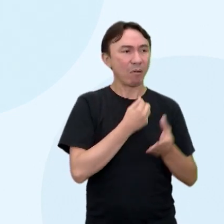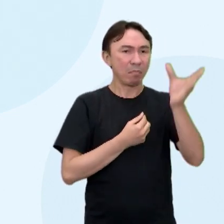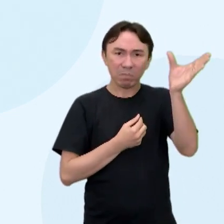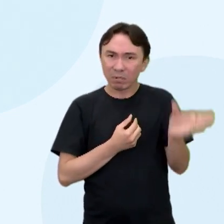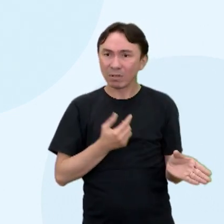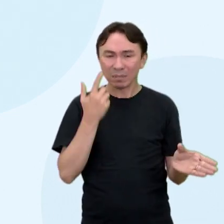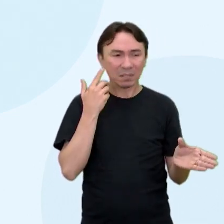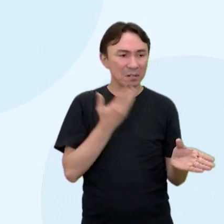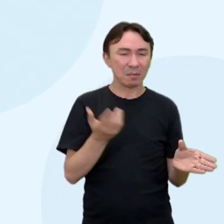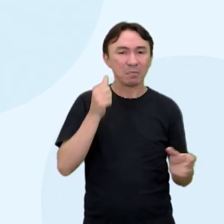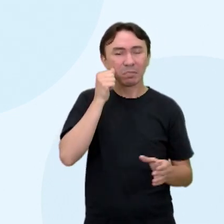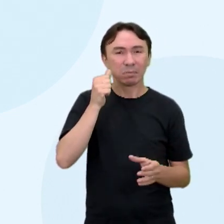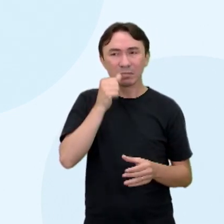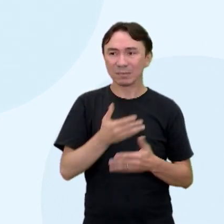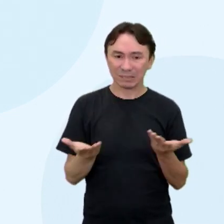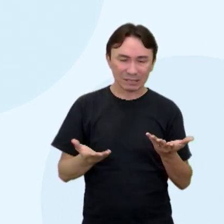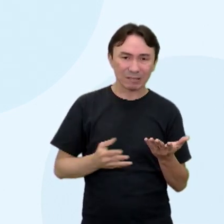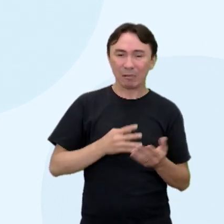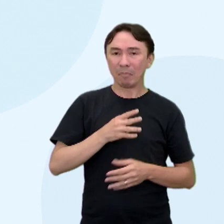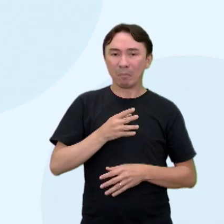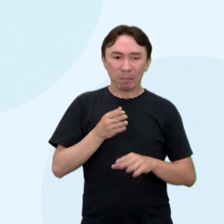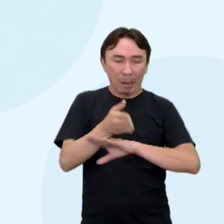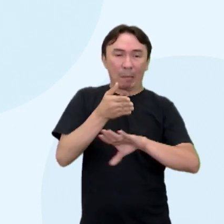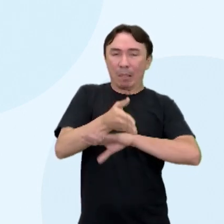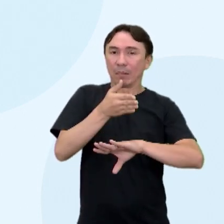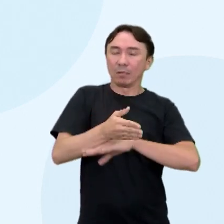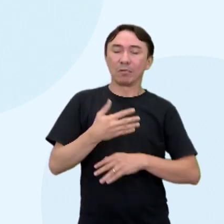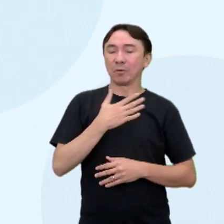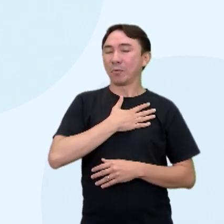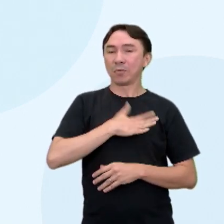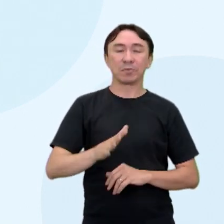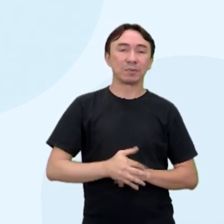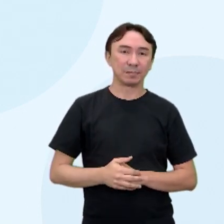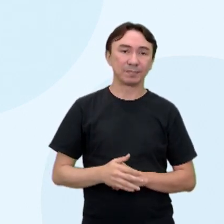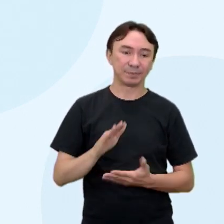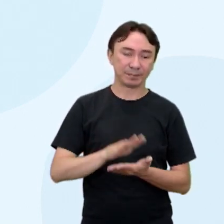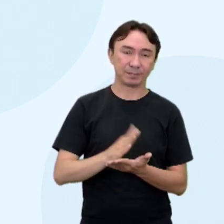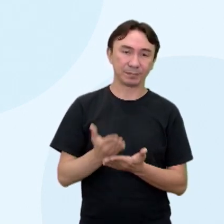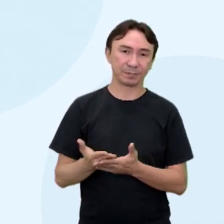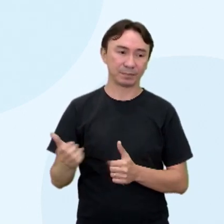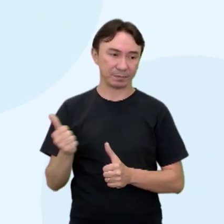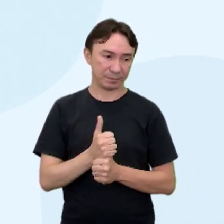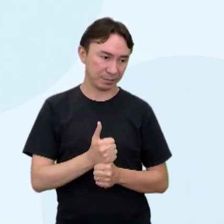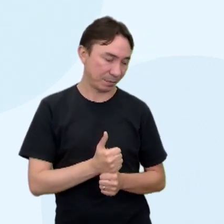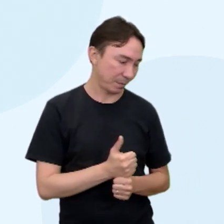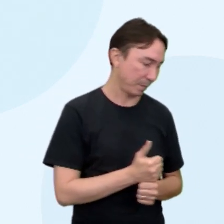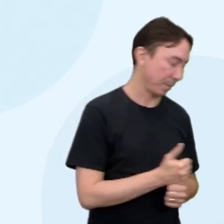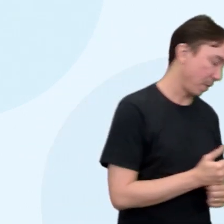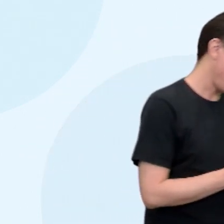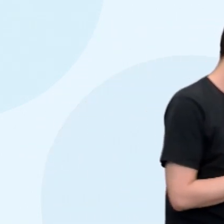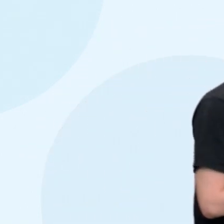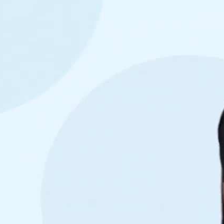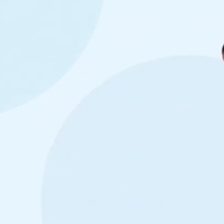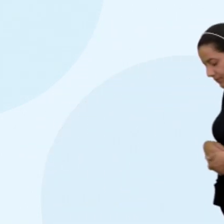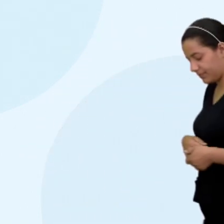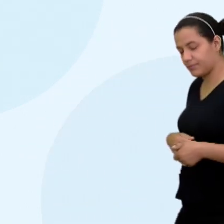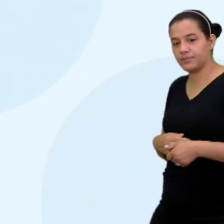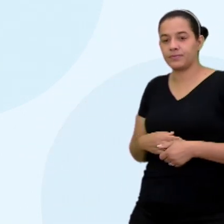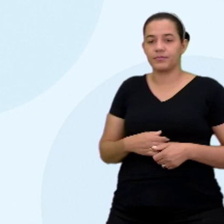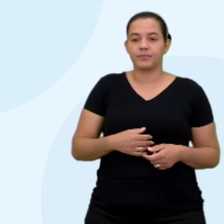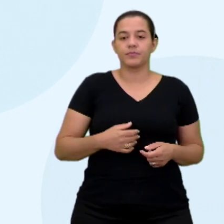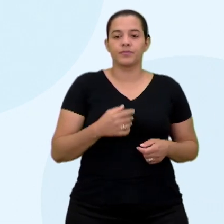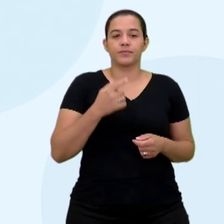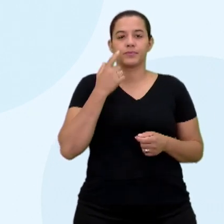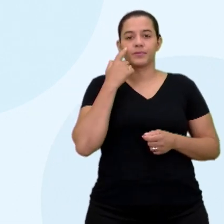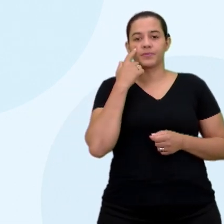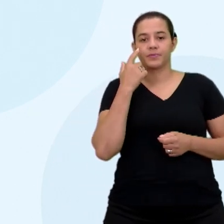invasor. E aí eles proíbem, em 1921, a Football Association proíbe. Então, assim, o Brasil proibir não é na contramão do mundo, é na mão do